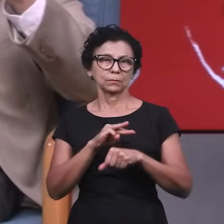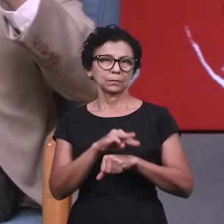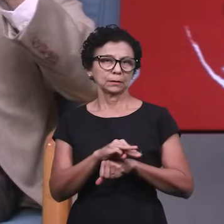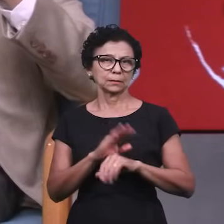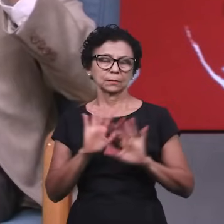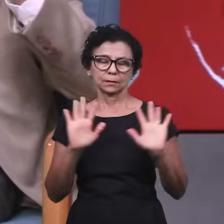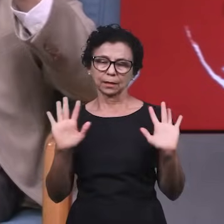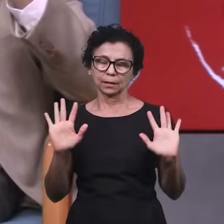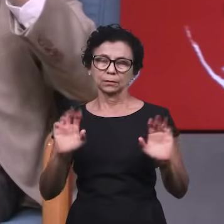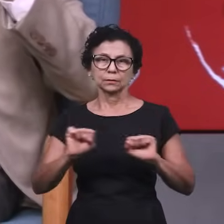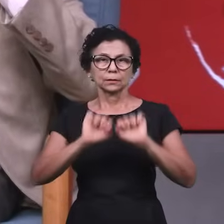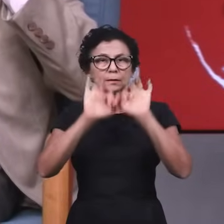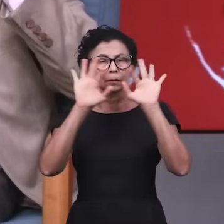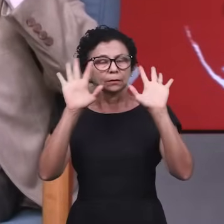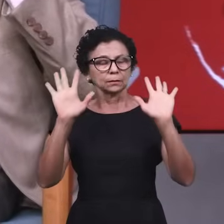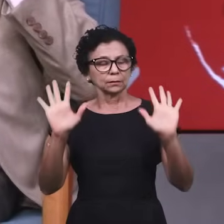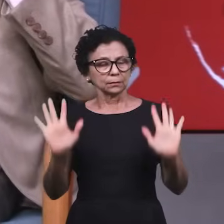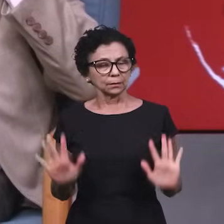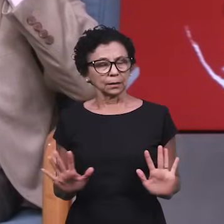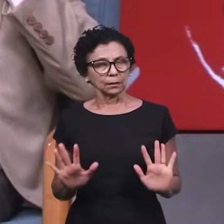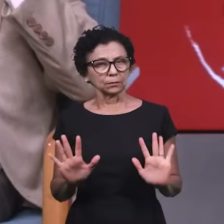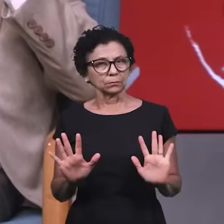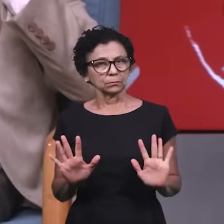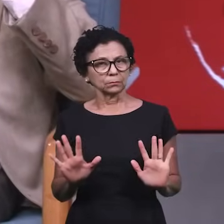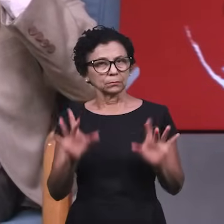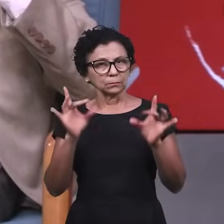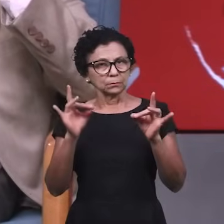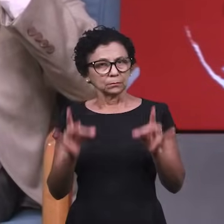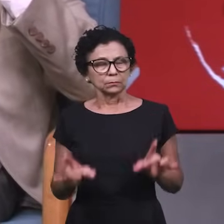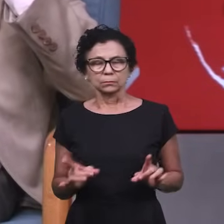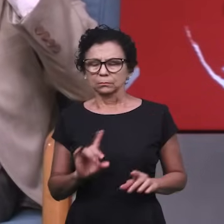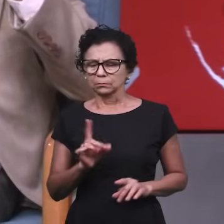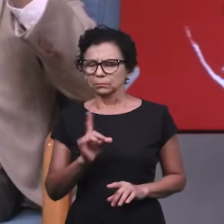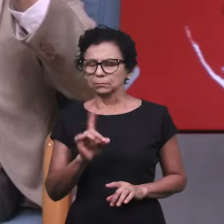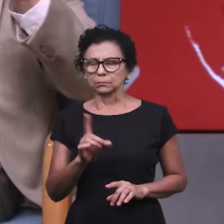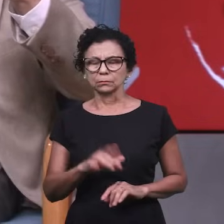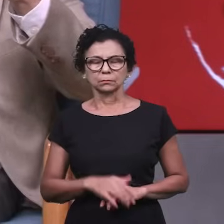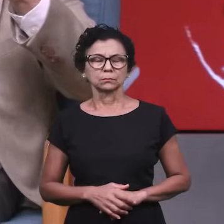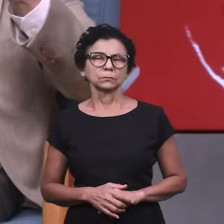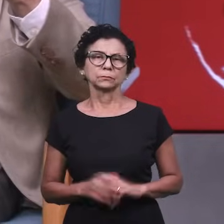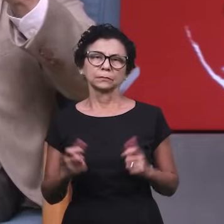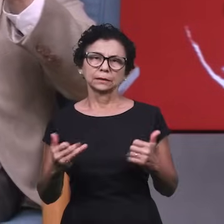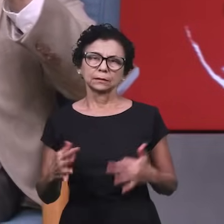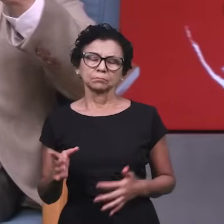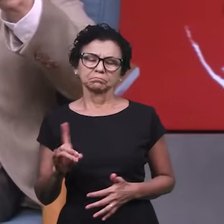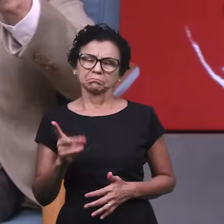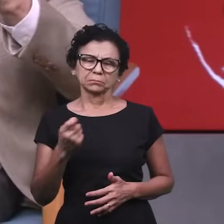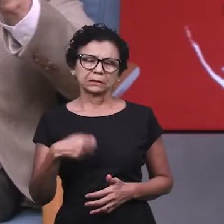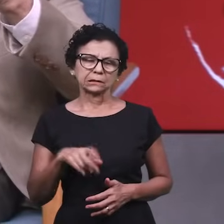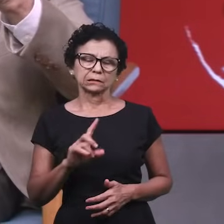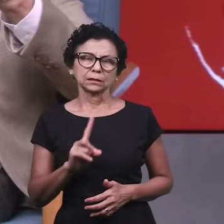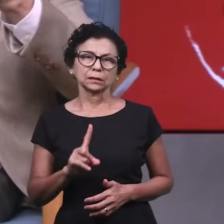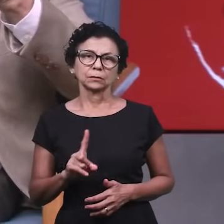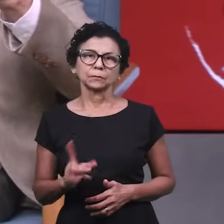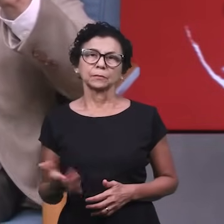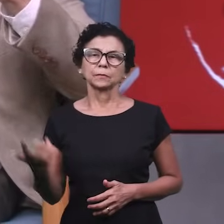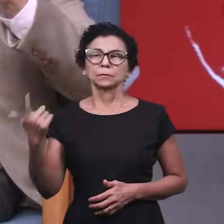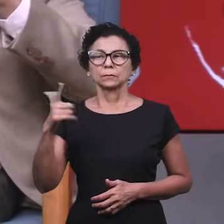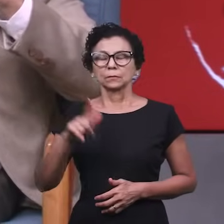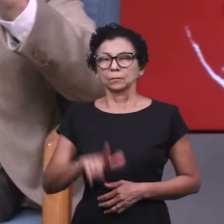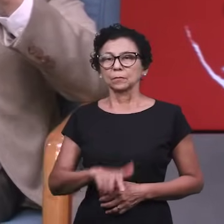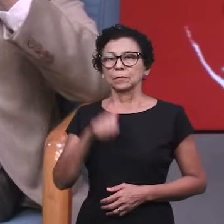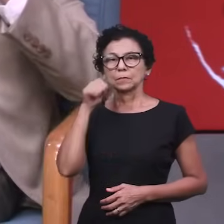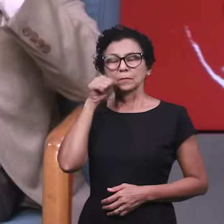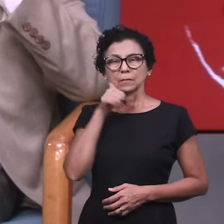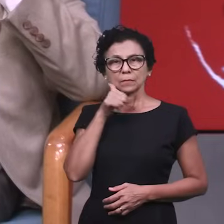claro, não vamos entrar em mais detalhes sobre isso. Voltando a dizer, mas as irmãs têm